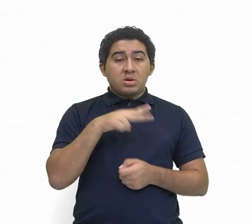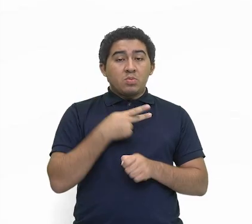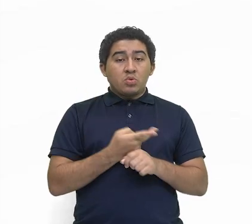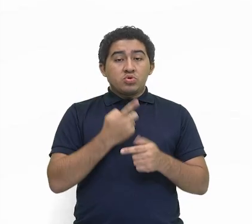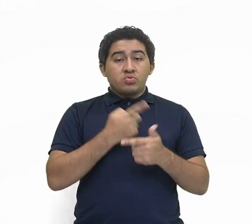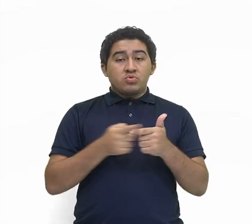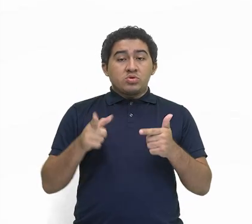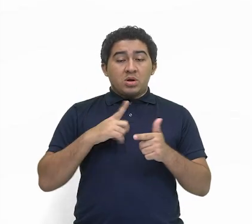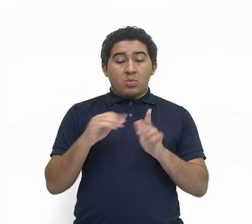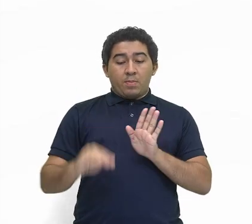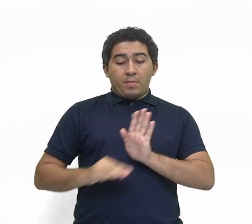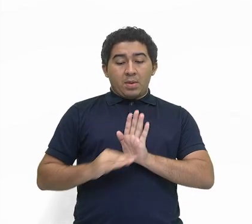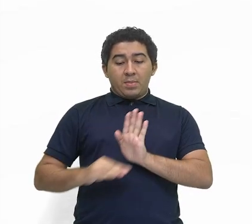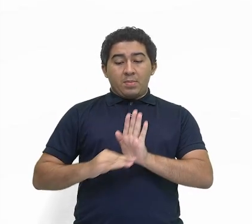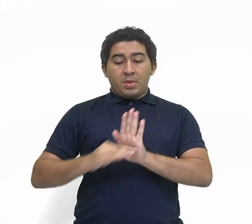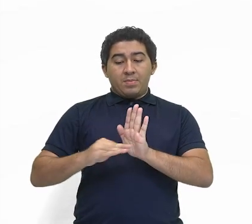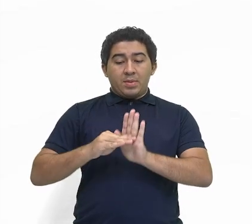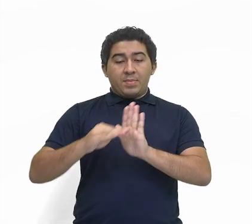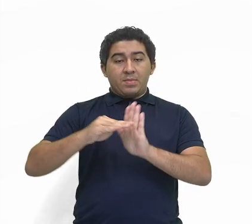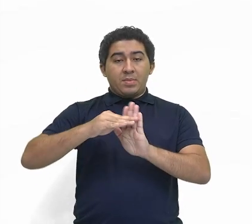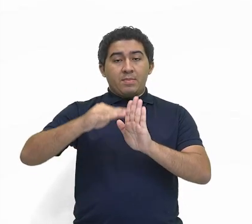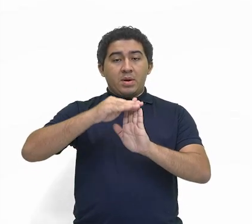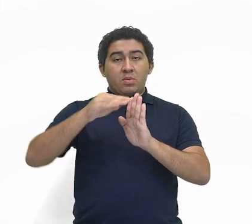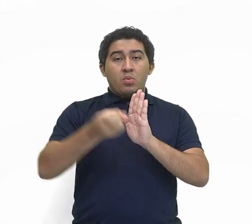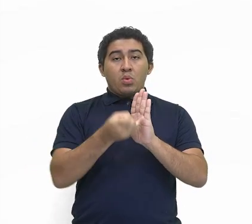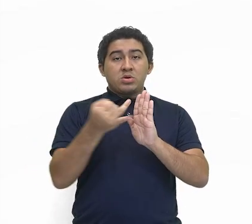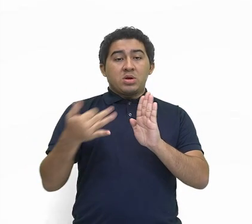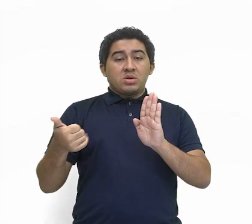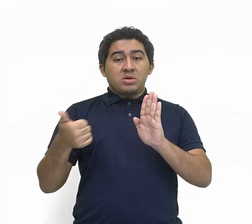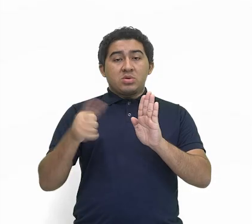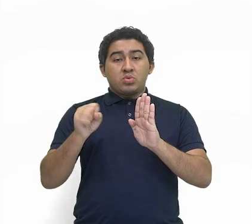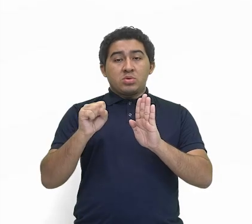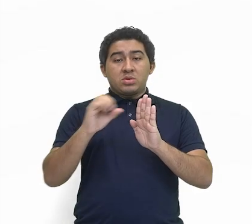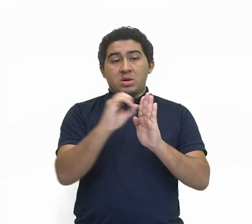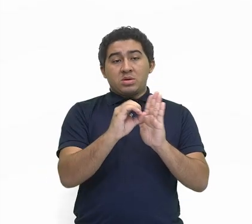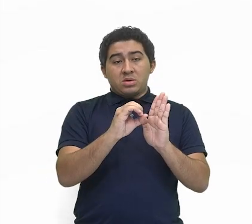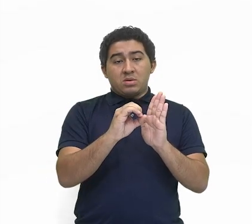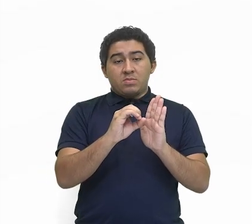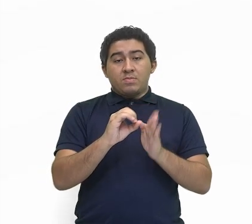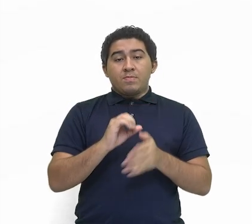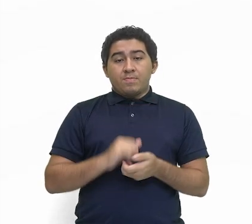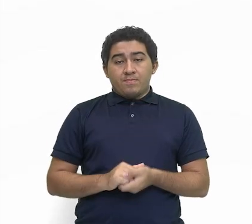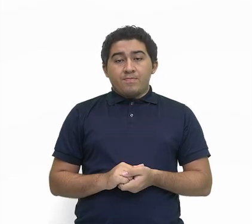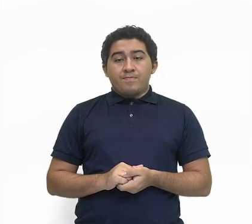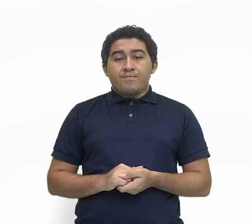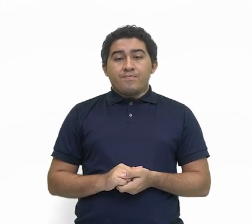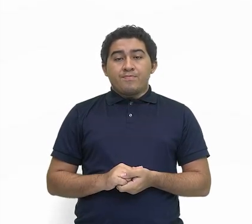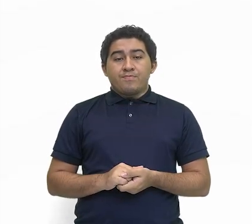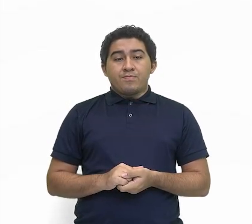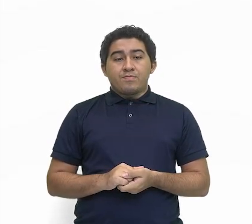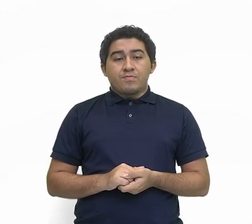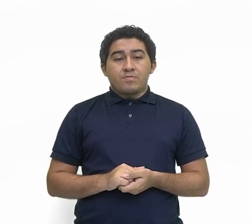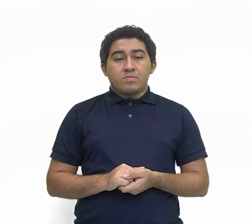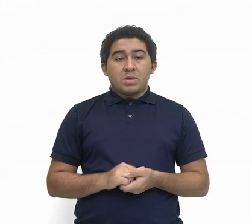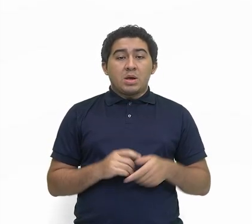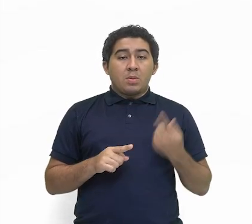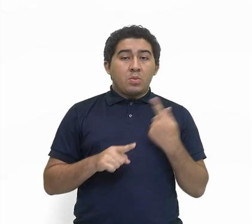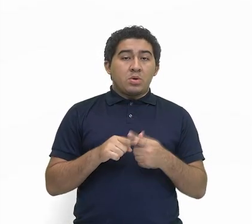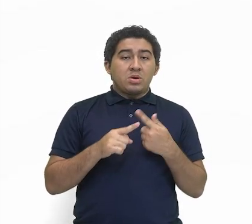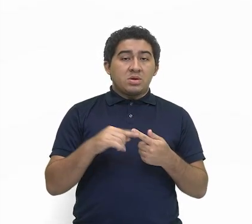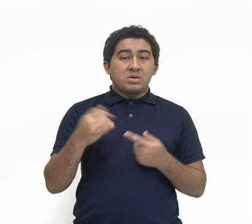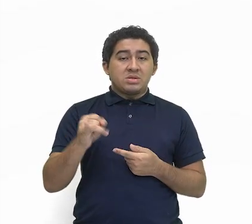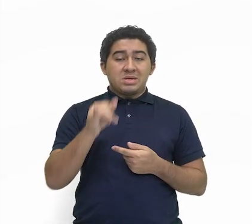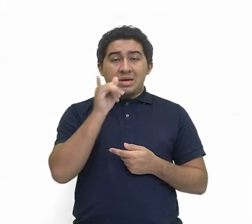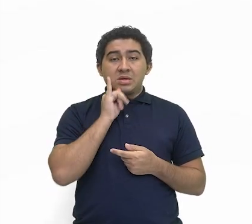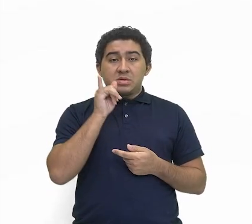o intervalo entre esses dois pontos fixos em 180 partes iguais. Por quê? Porque se você diminuir, né?